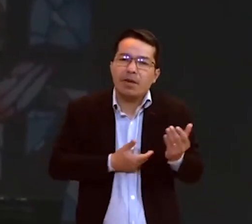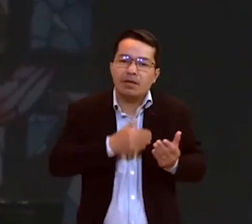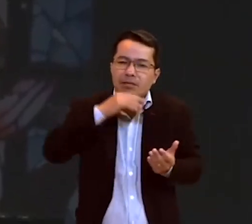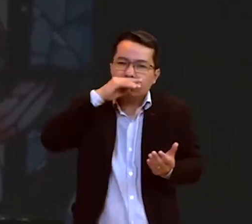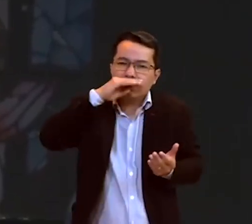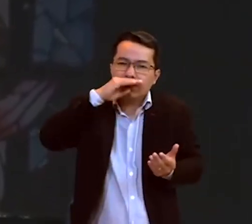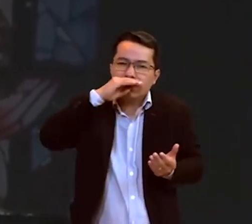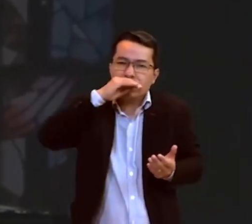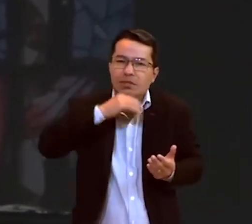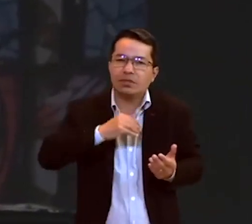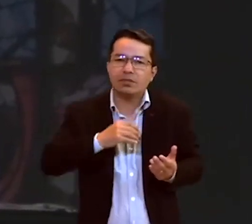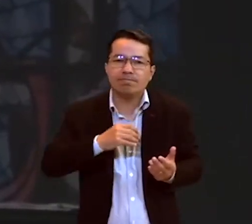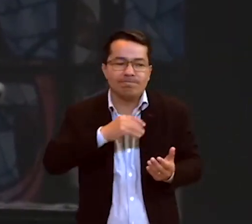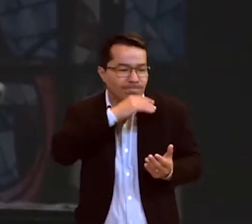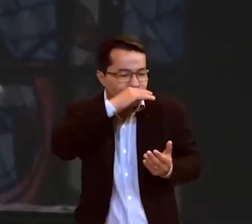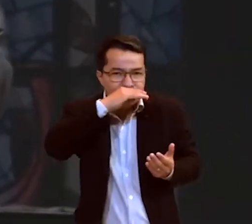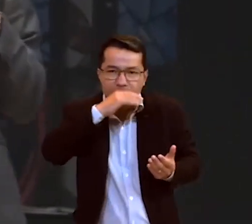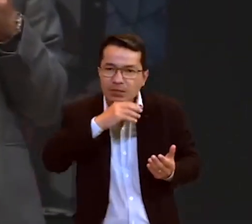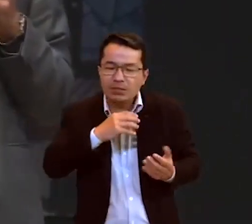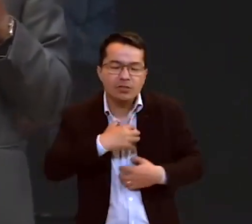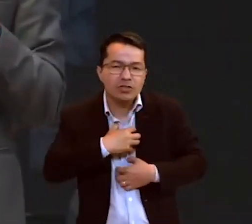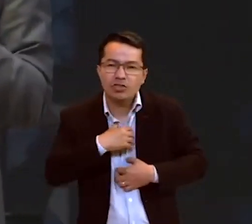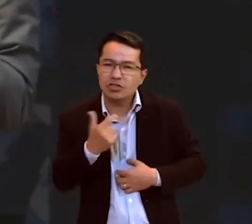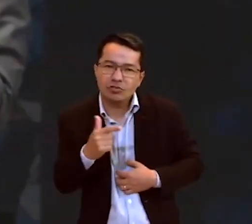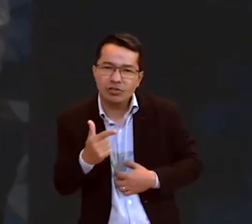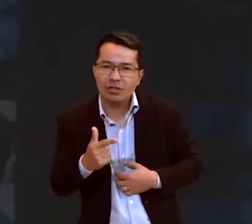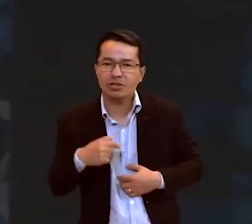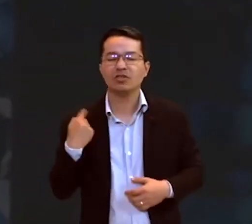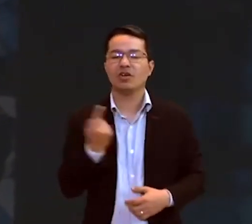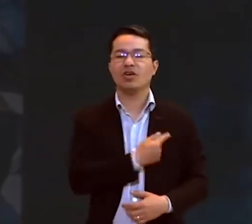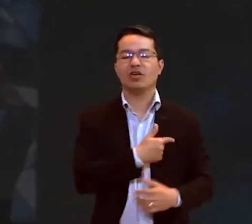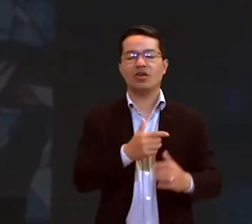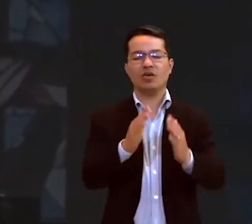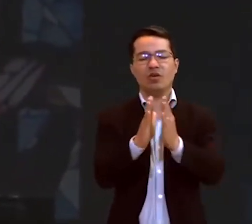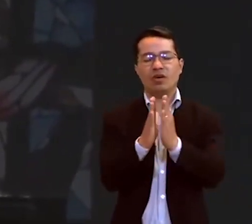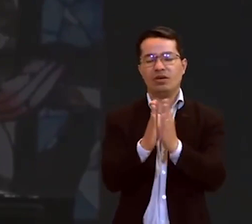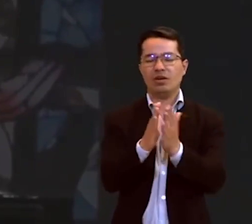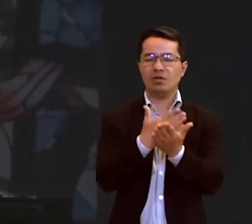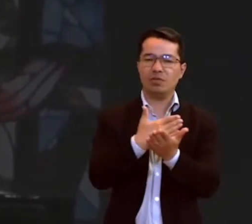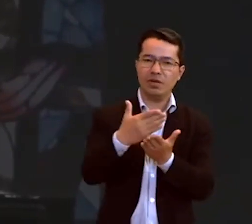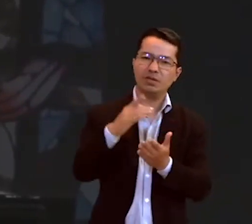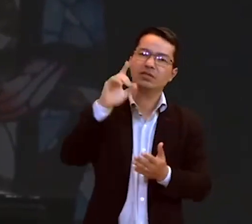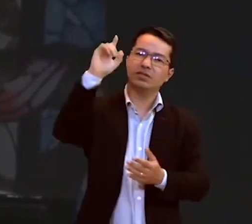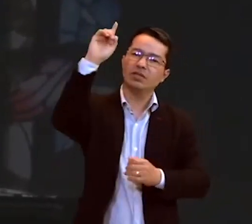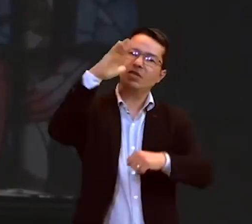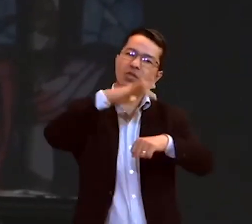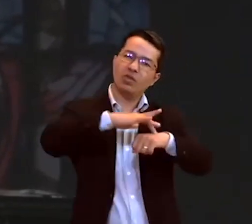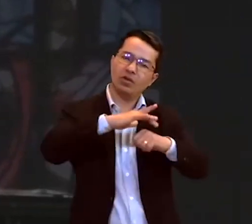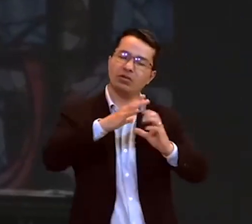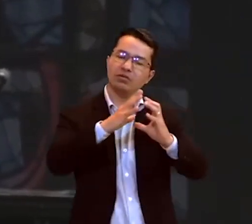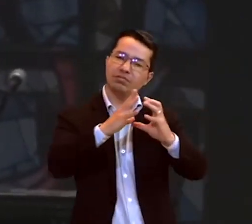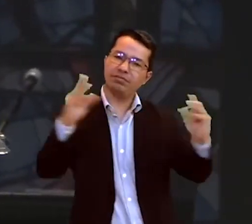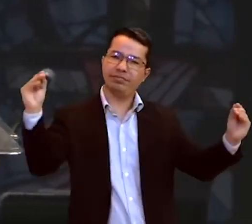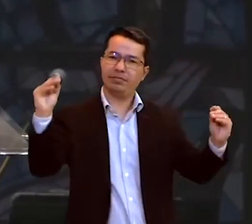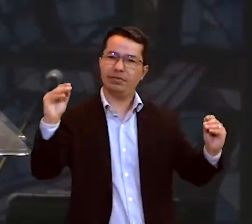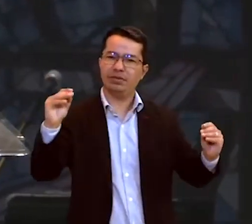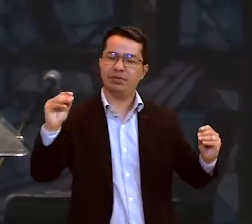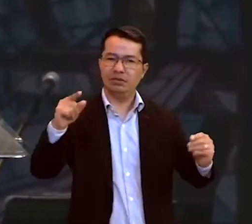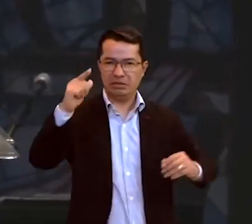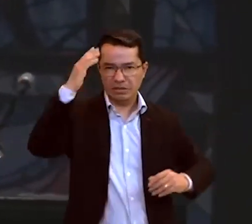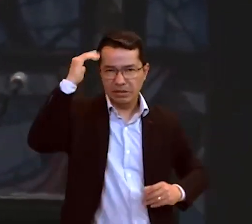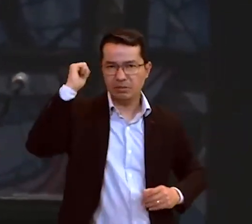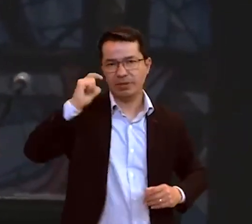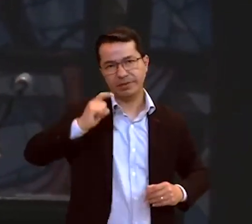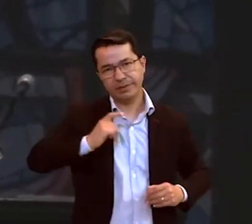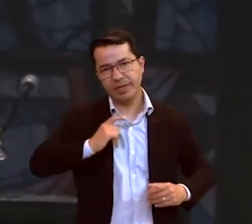de ter a Elis. E eu falei, não, a gente vai orar. A gente começou a orar para que Deus viesse e curasse ela. A gente sabe que tem todos os